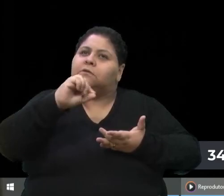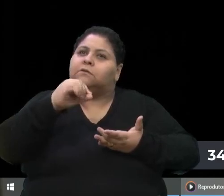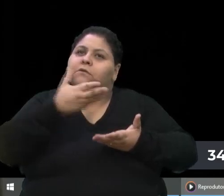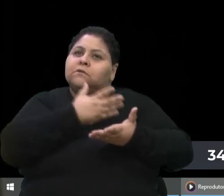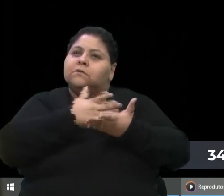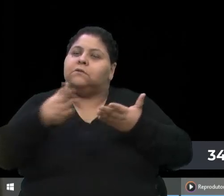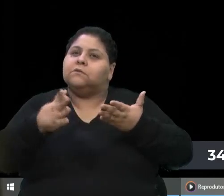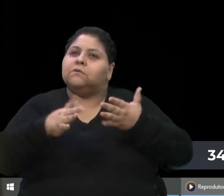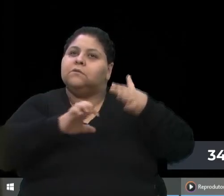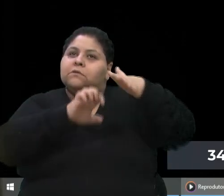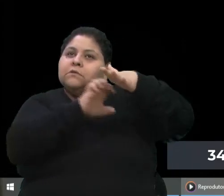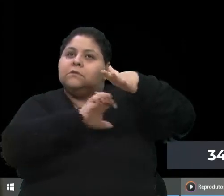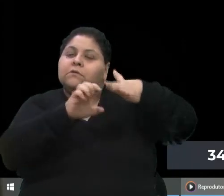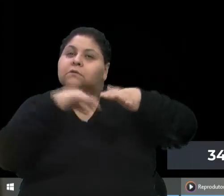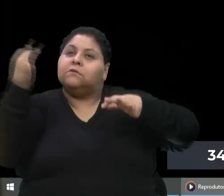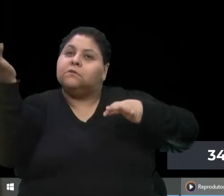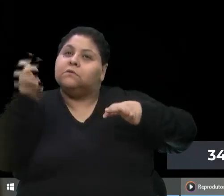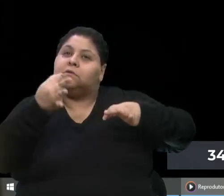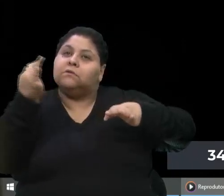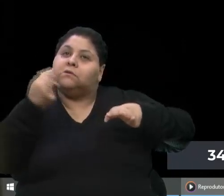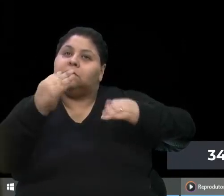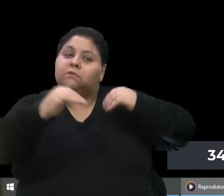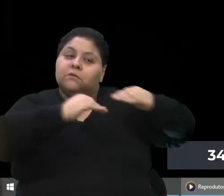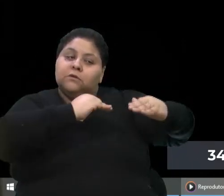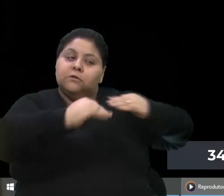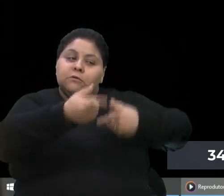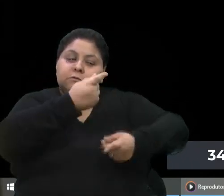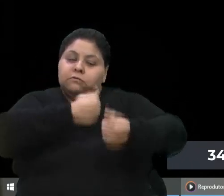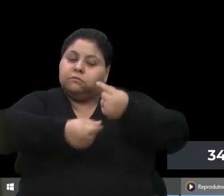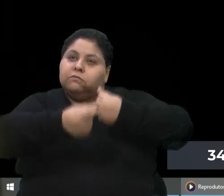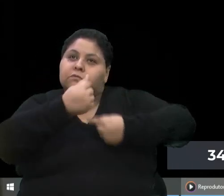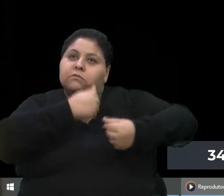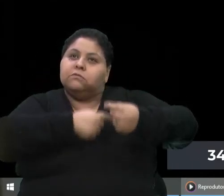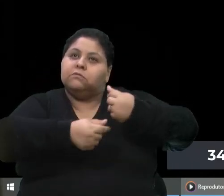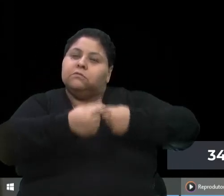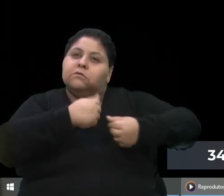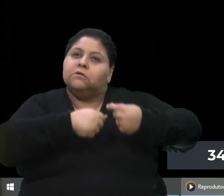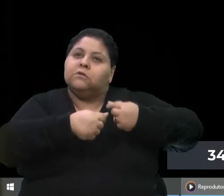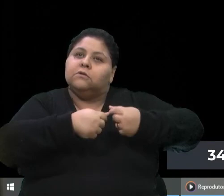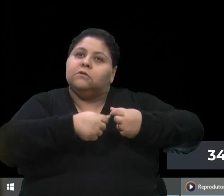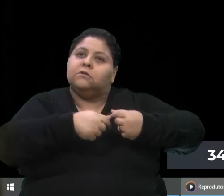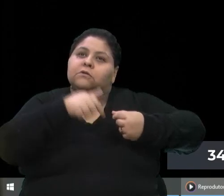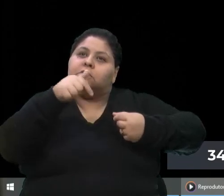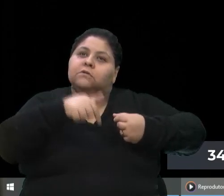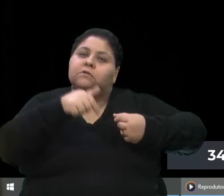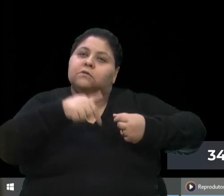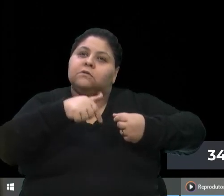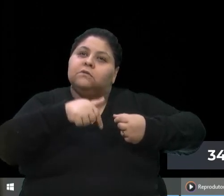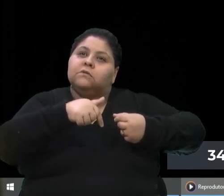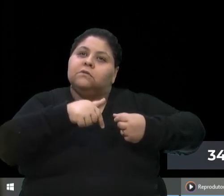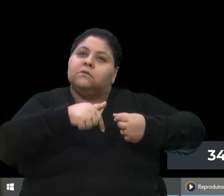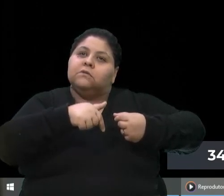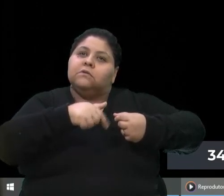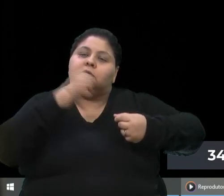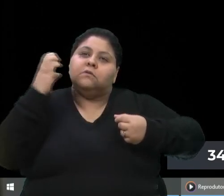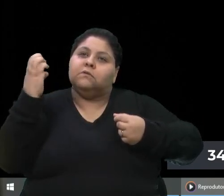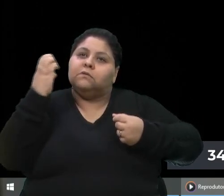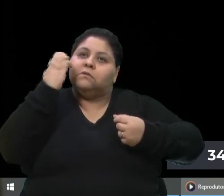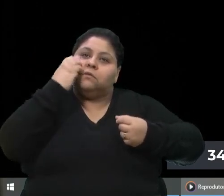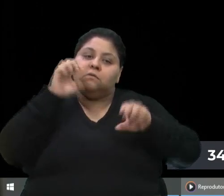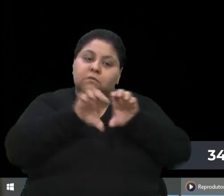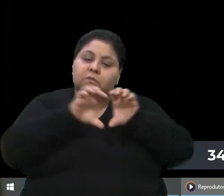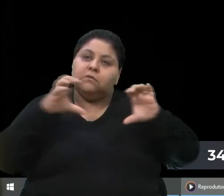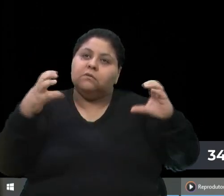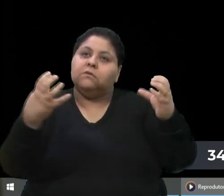vem agora para somar e movimentar a economia e geração de emprego. Ressaltando que a Ana Rec é uma comunidade, eu